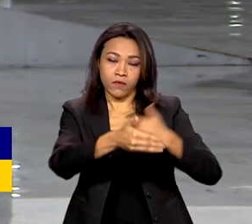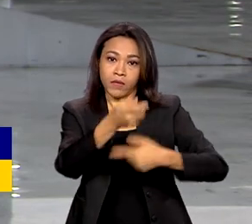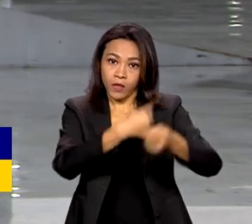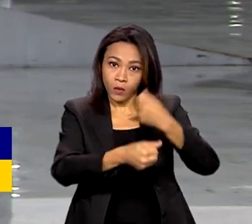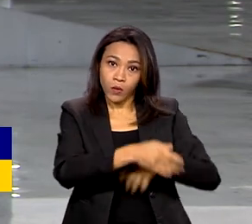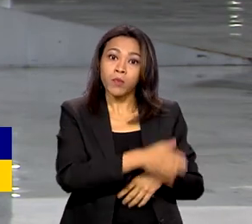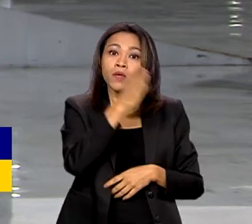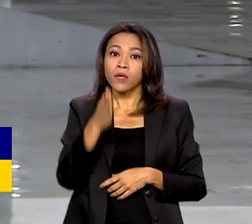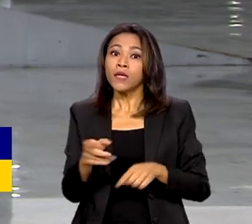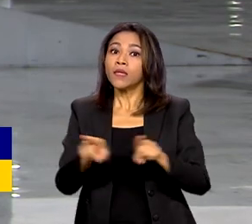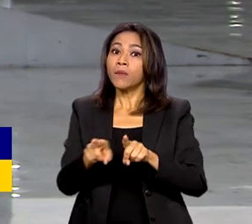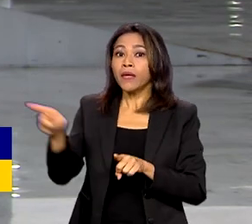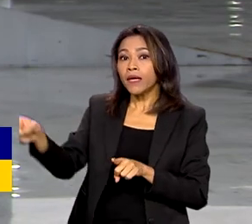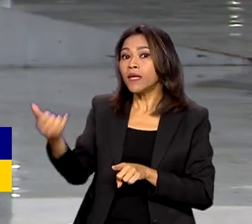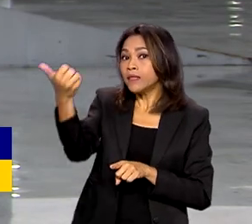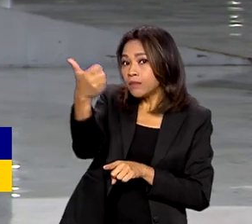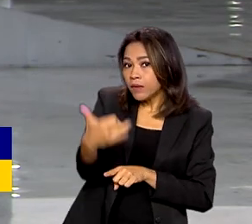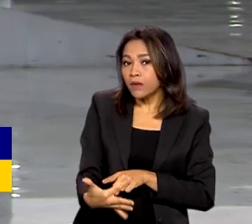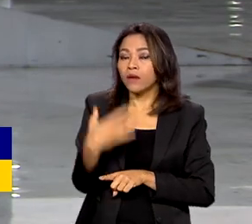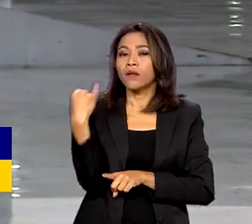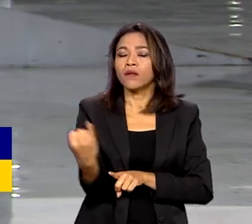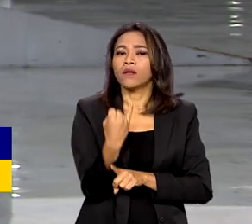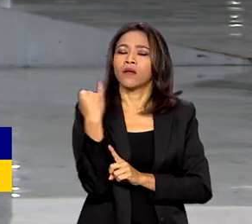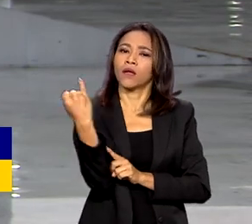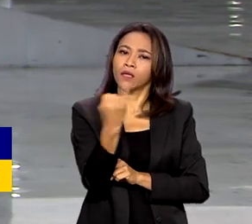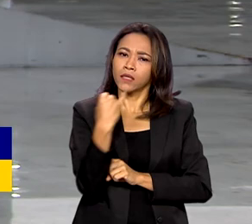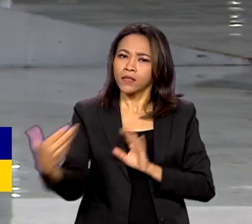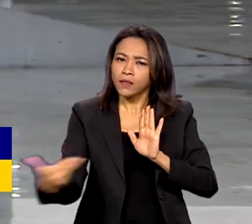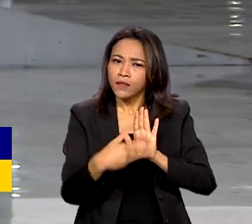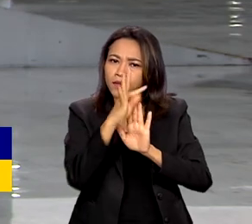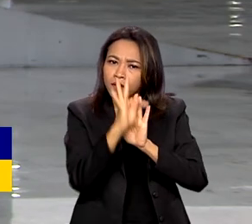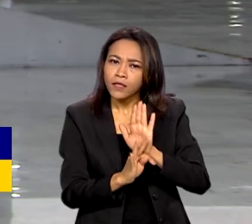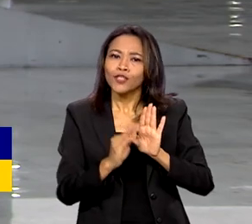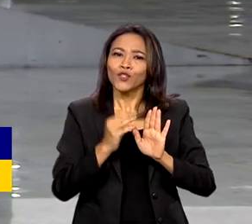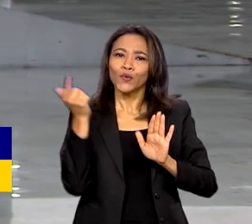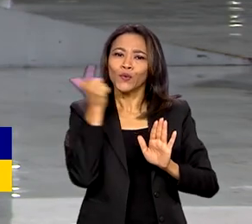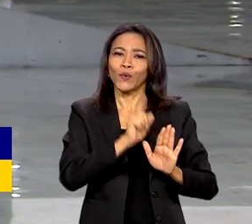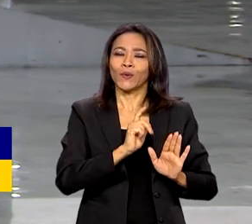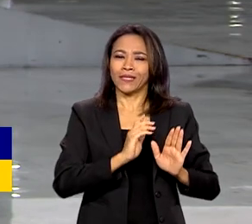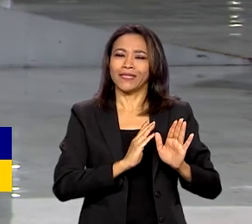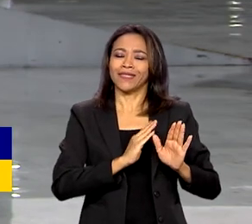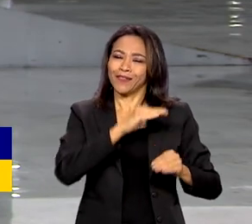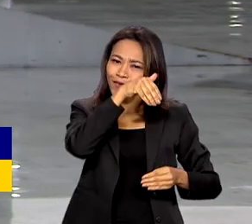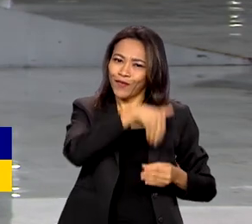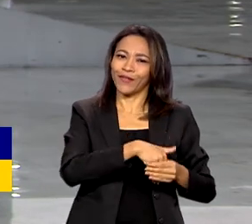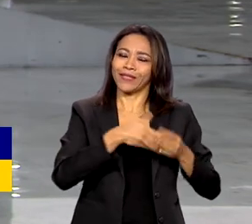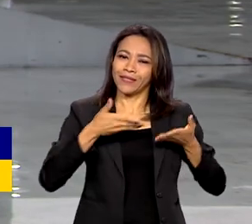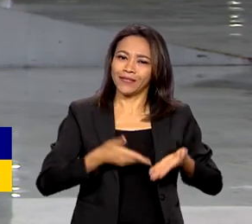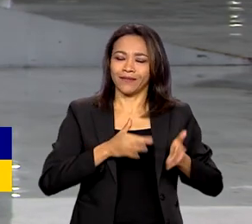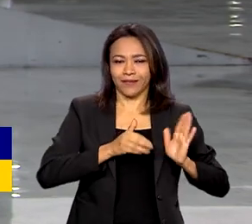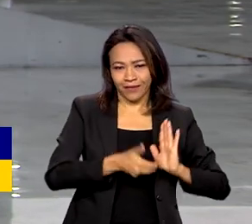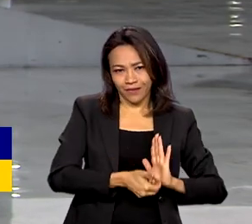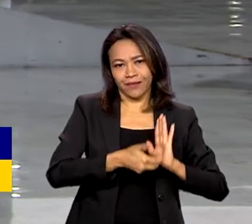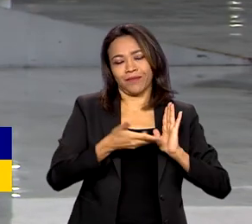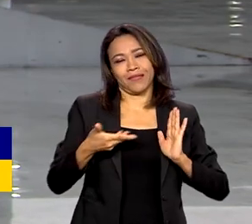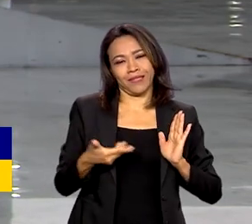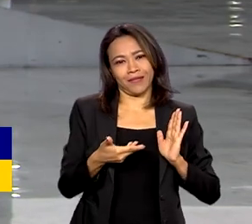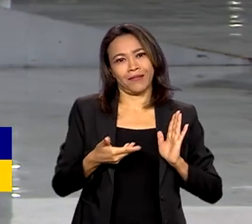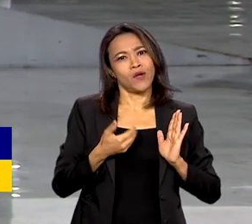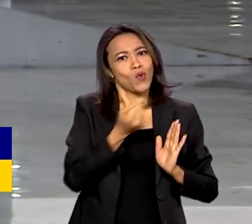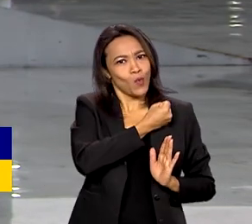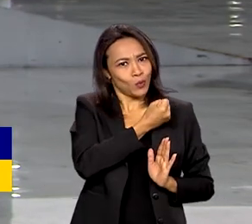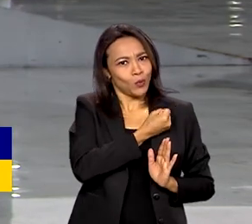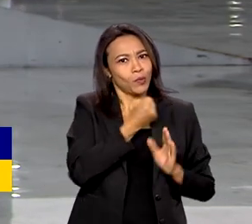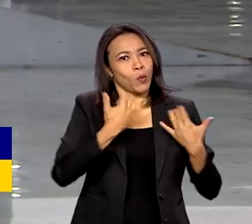na importância, né, a relevância dessa matéria ter sido votada aí na Câmara dos Deputados aí com uma